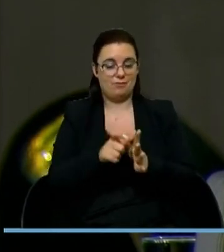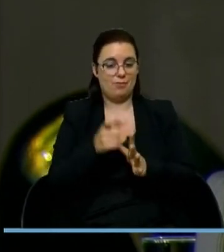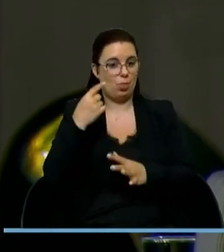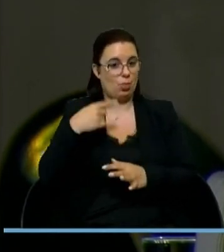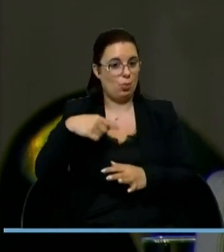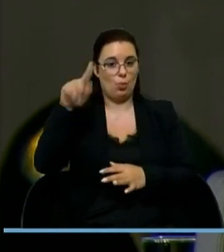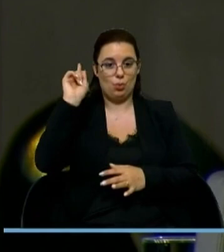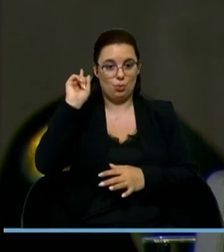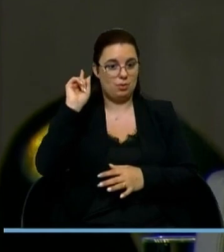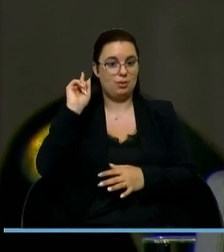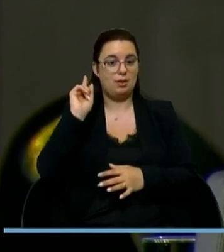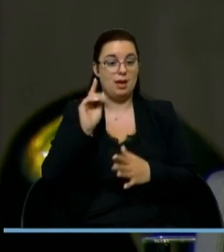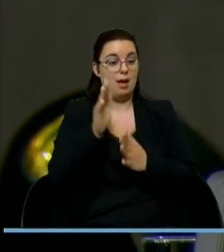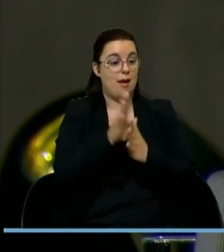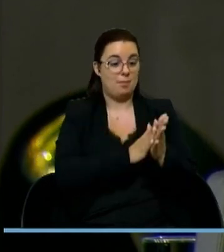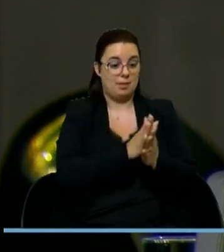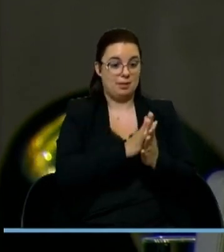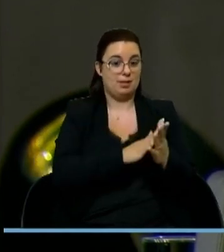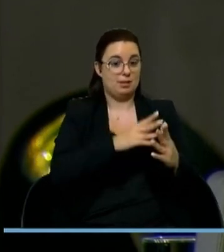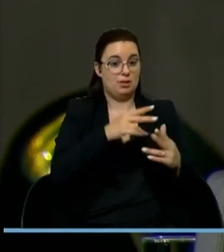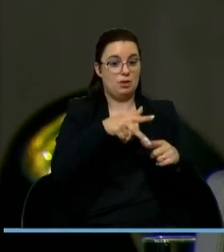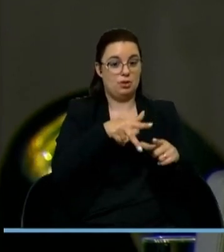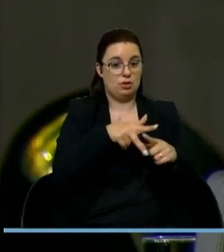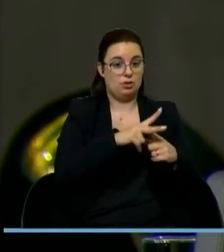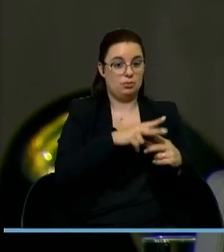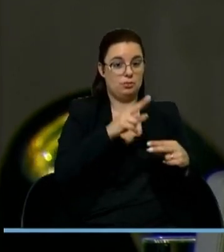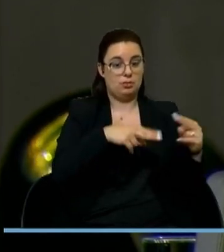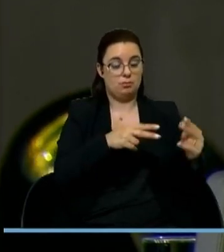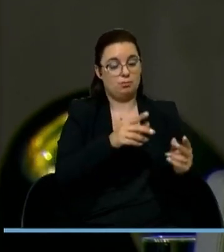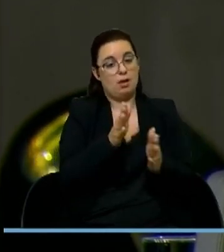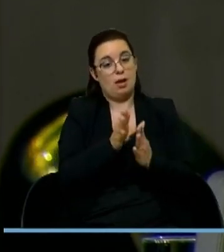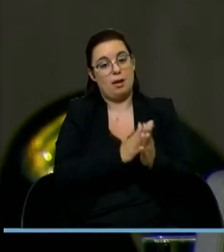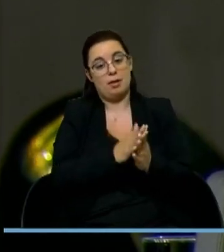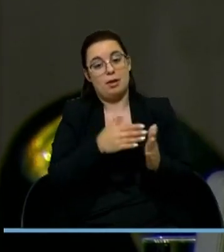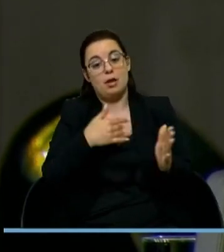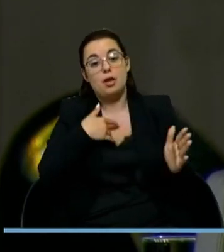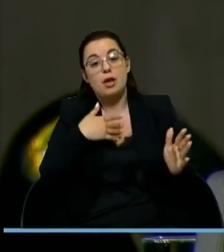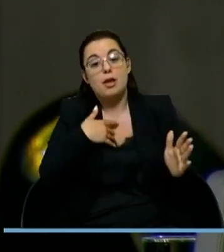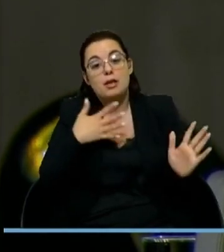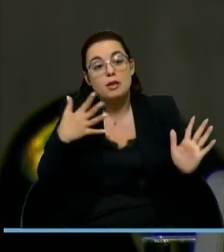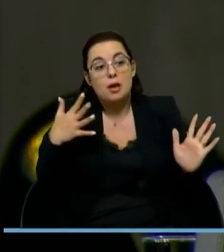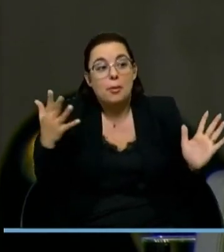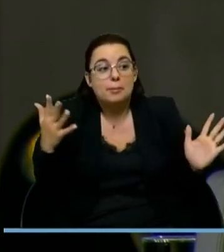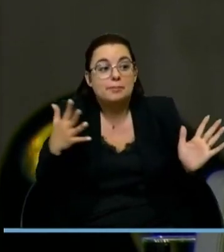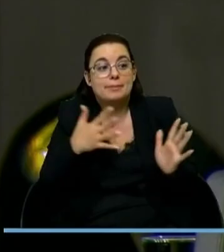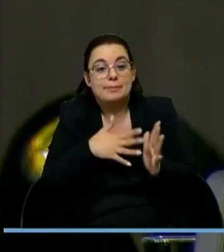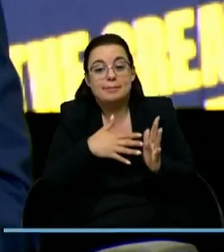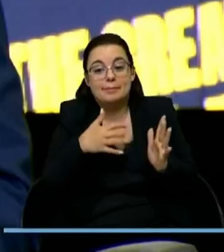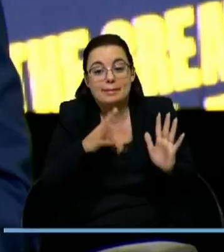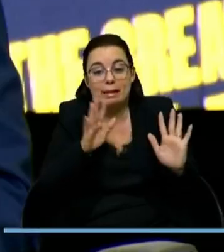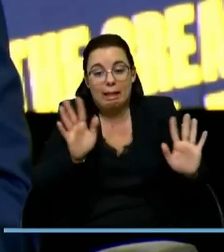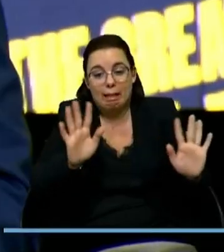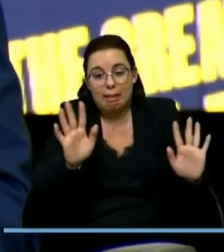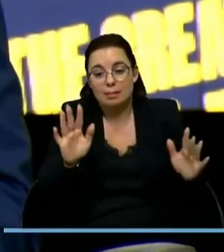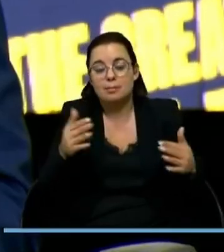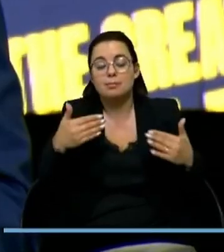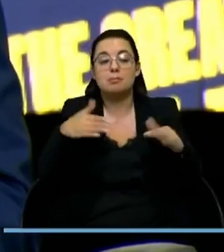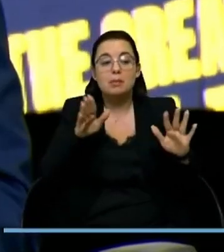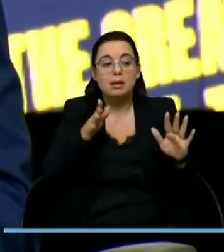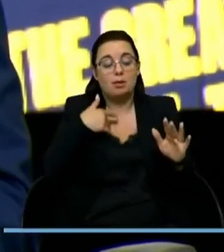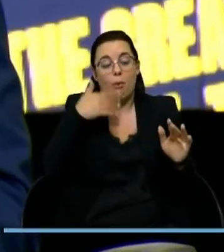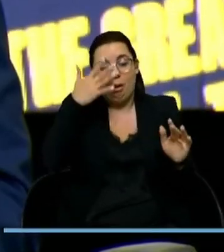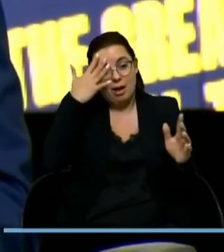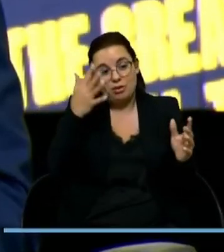Portanto, tudo aquilo que se aplica aos instrumentos financeiros, assumo que se irá aplicar, eu não sou autoridade... Certo. ...a este tipo de